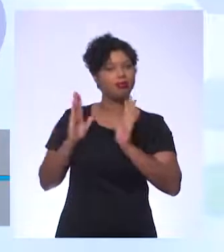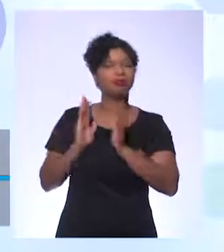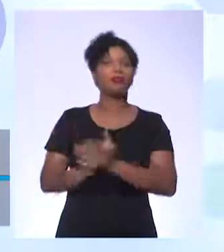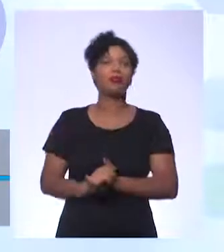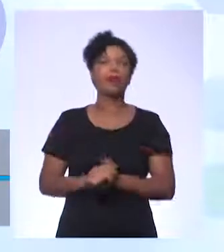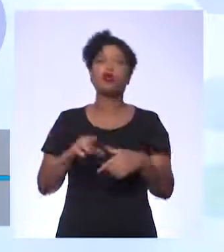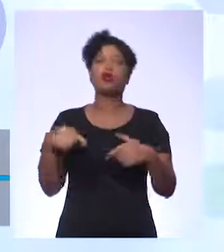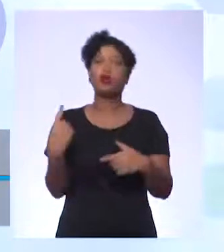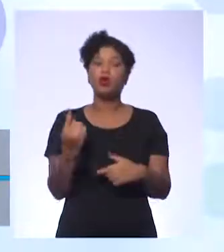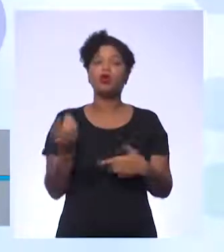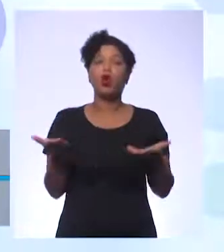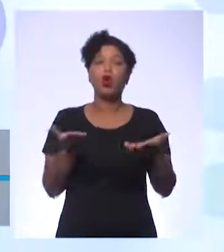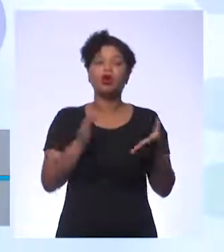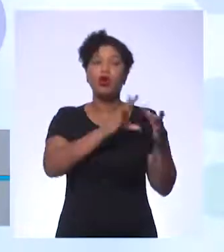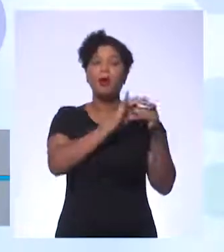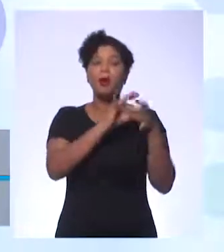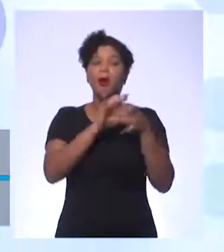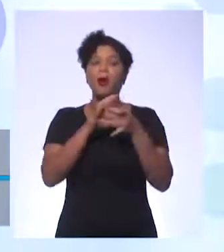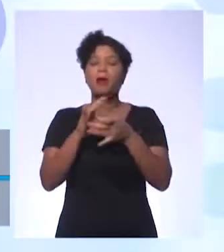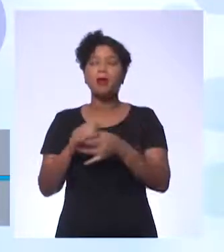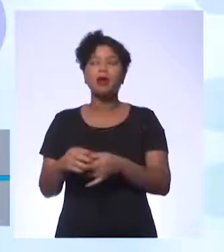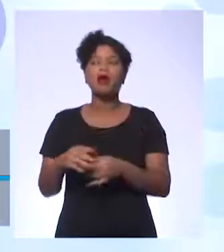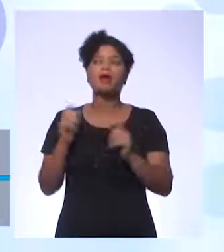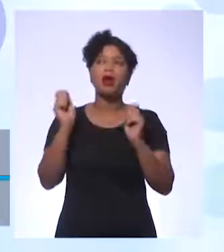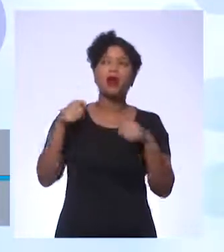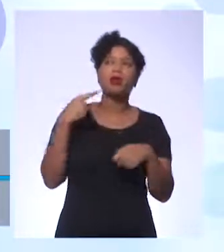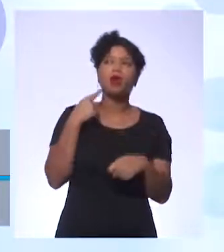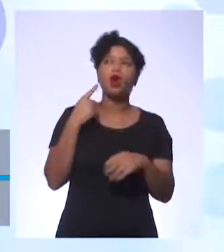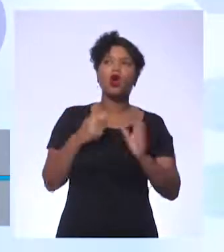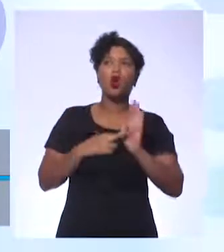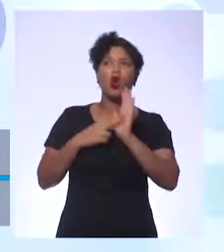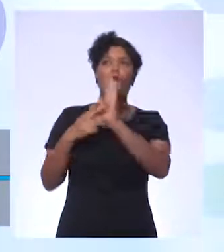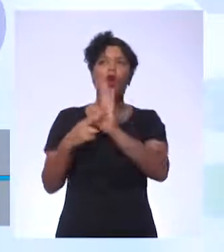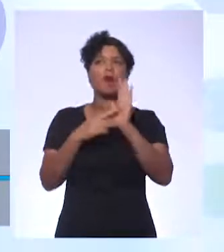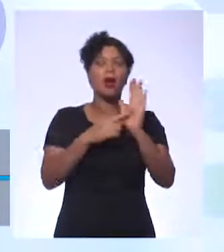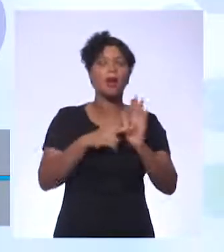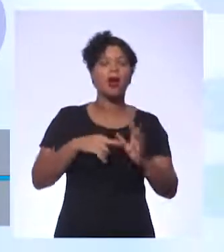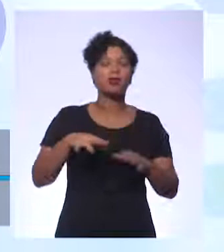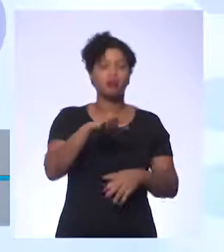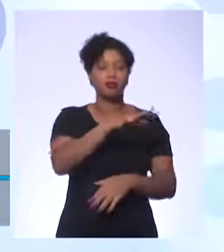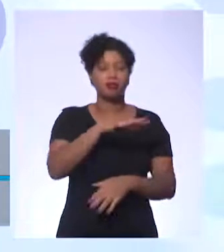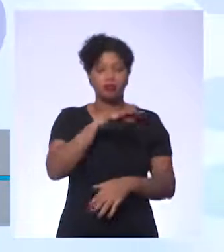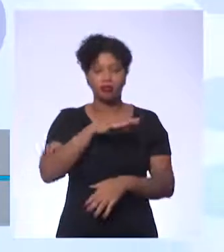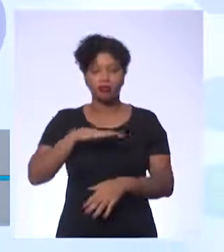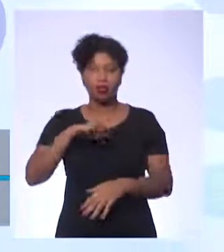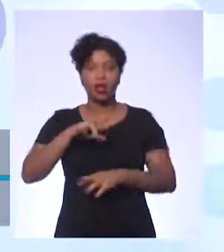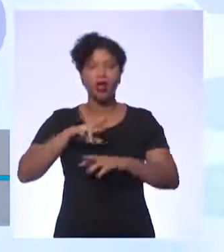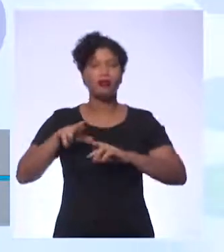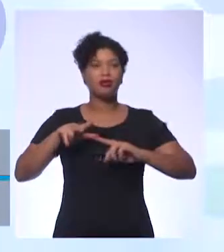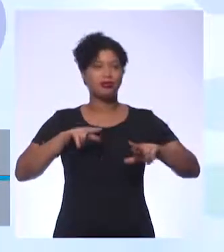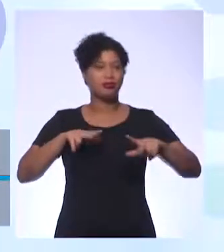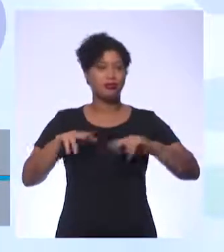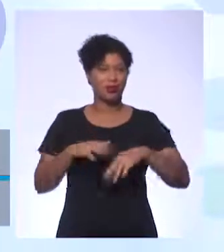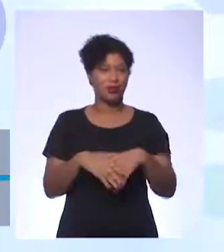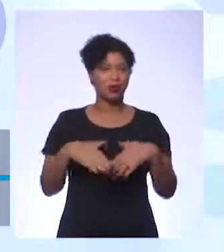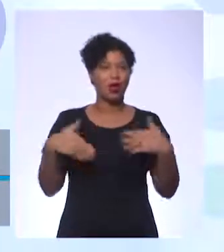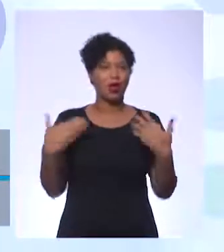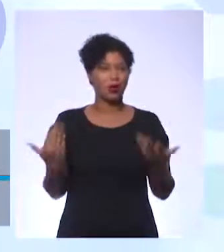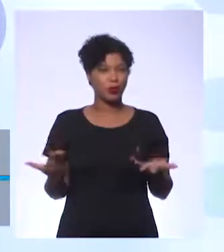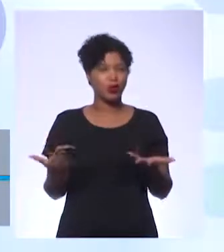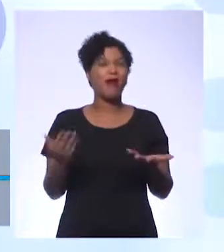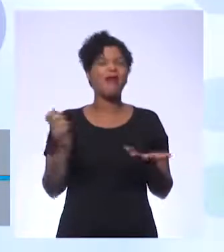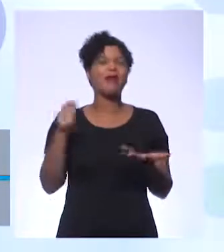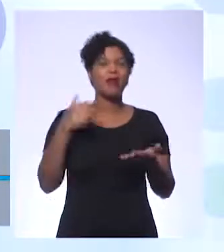contexto que nós vamos trabalhar hoje. Uma obra que pode ser apresentada em vários ambientes. E já que uma obra pode ser apresentada em